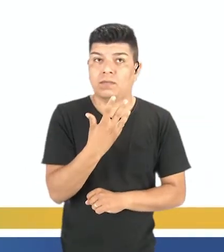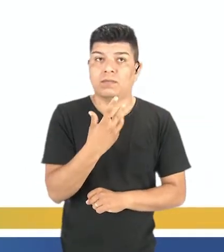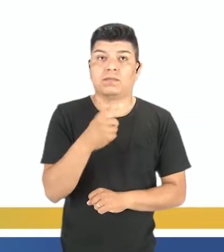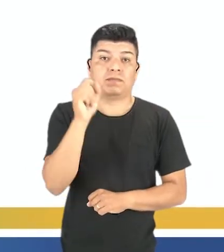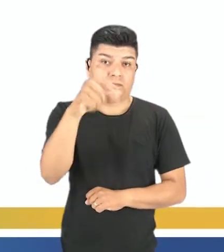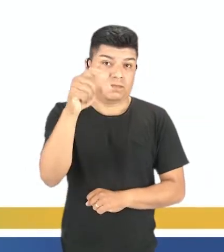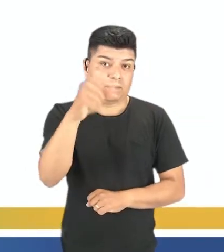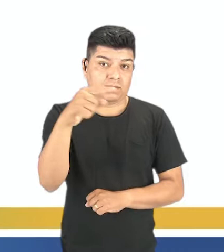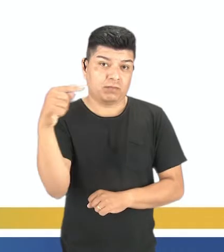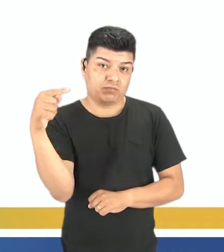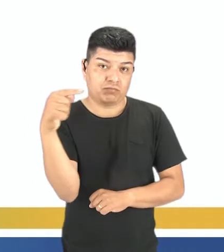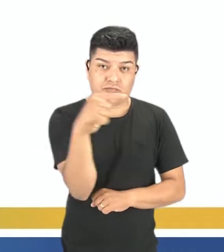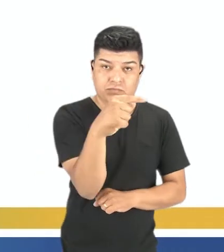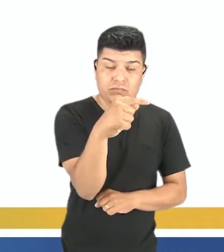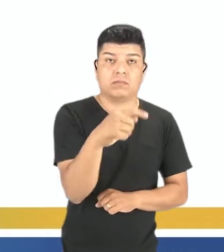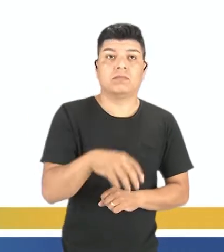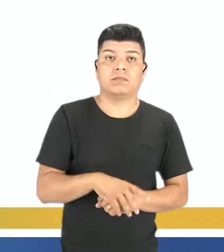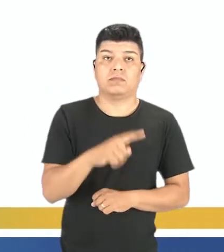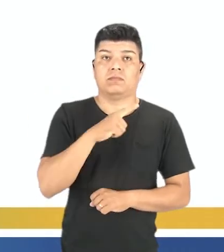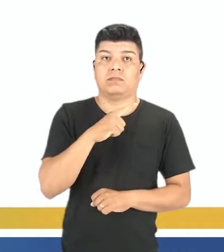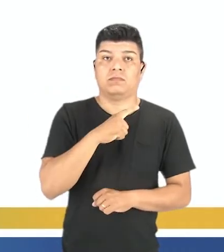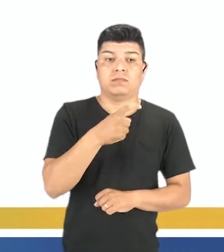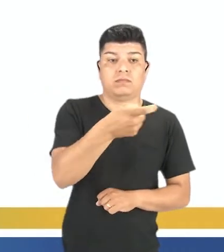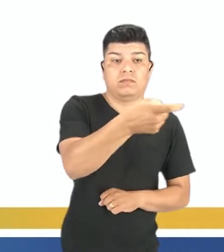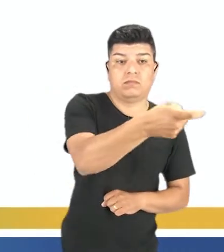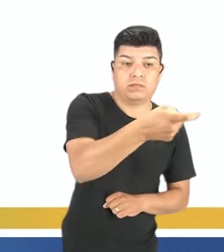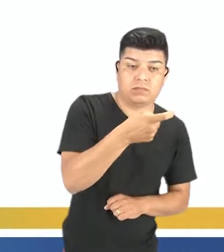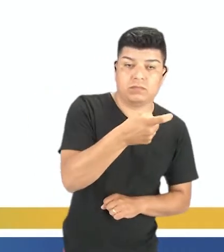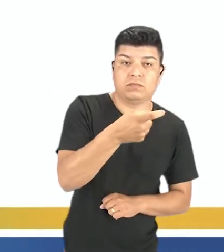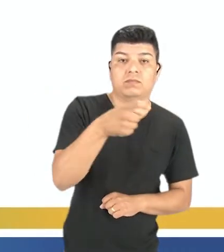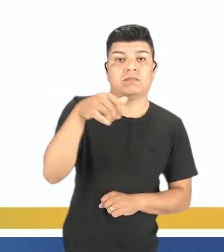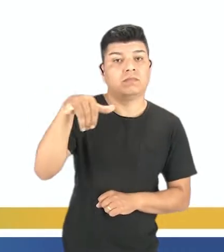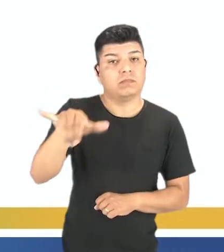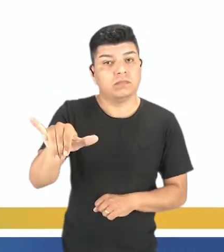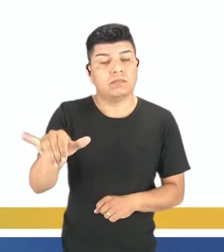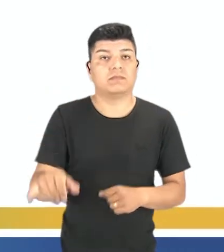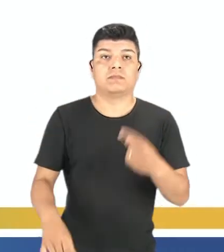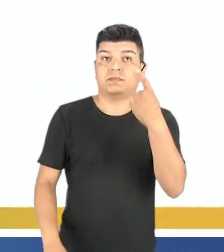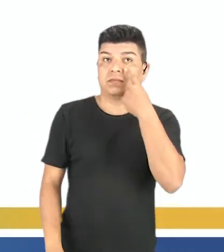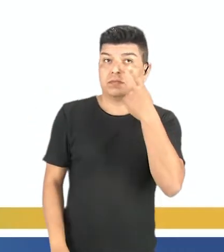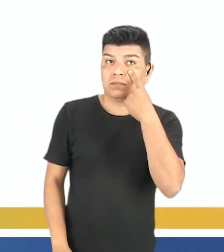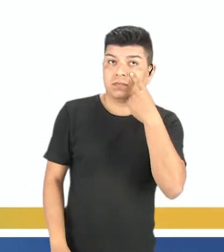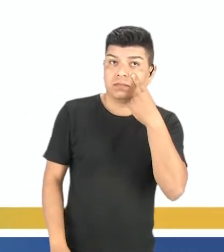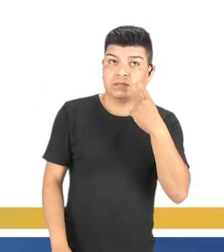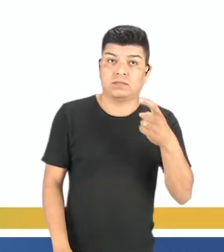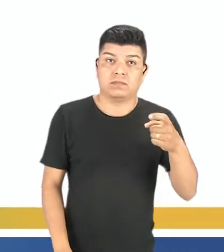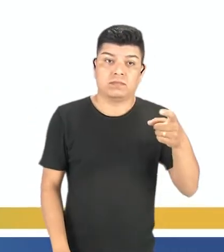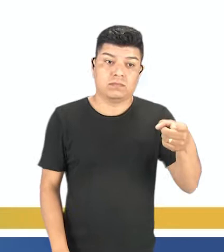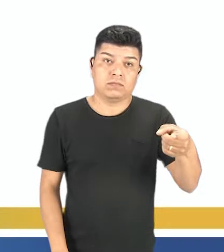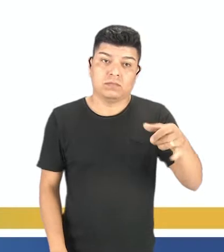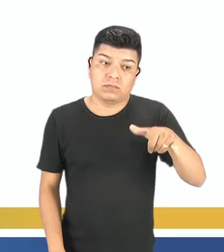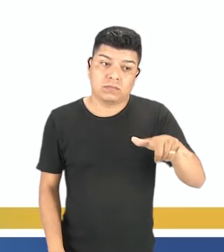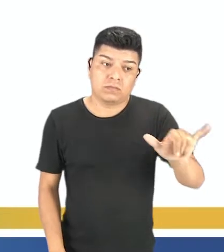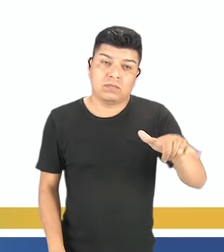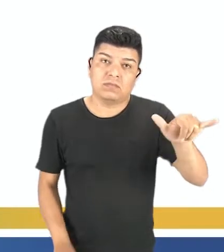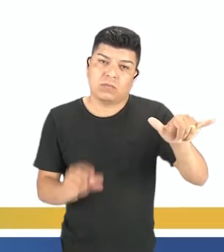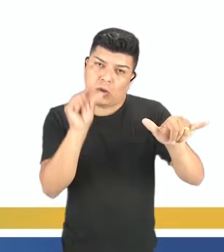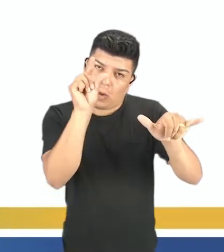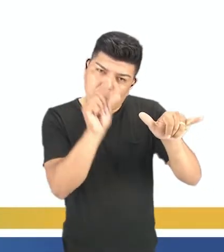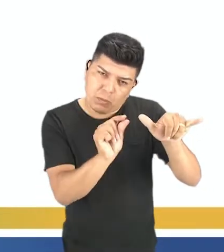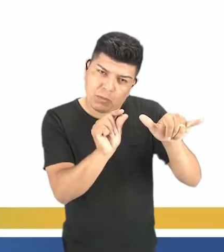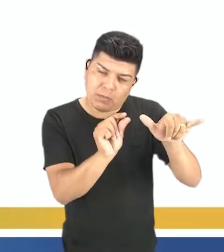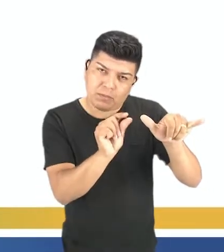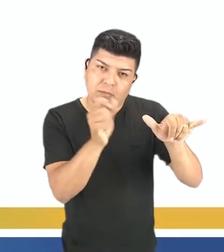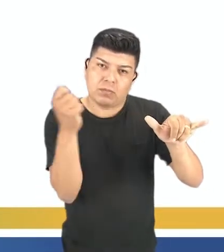na setinha, eu tenho um par de cromossomos X e Y. Observe o detalhe que o Y ele é menor do que o